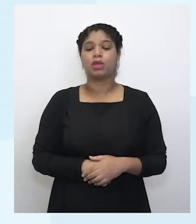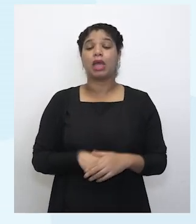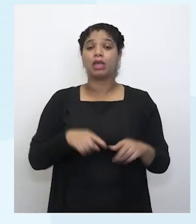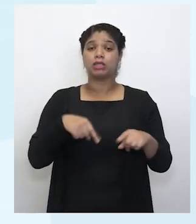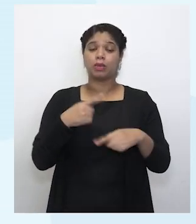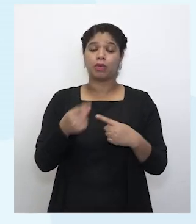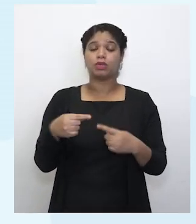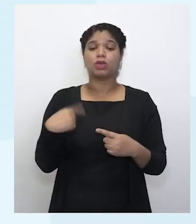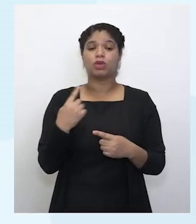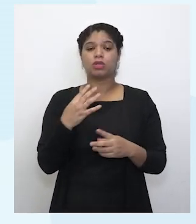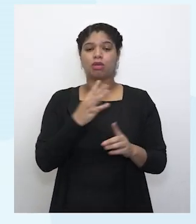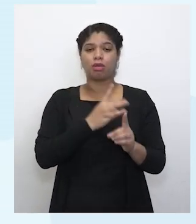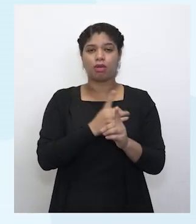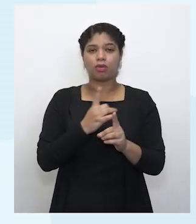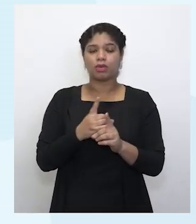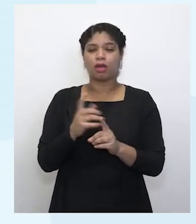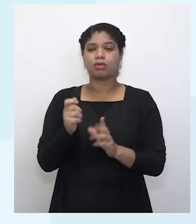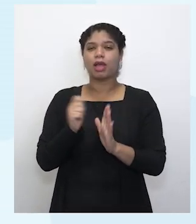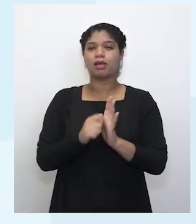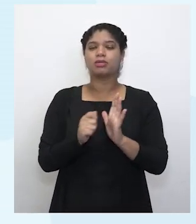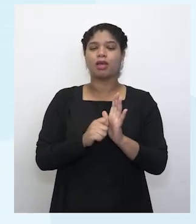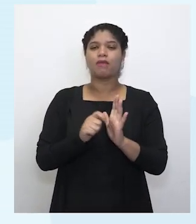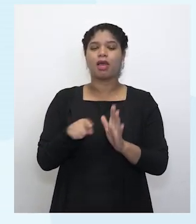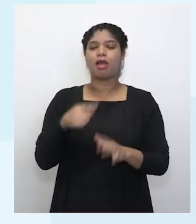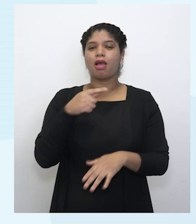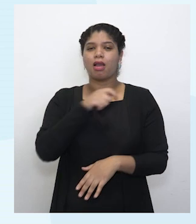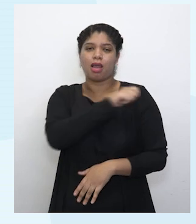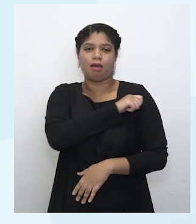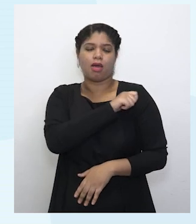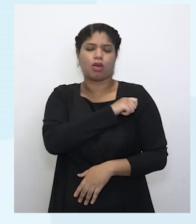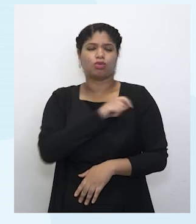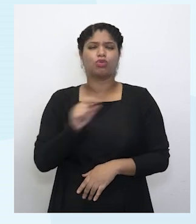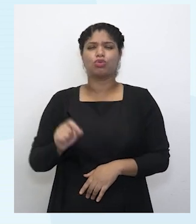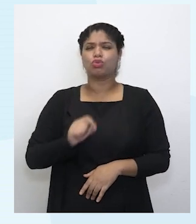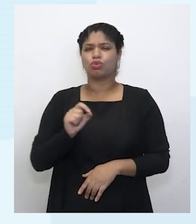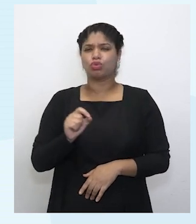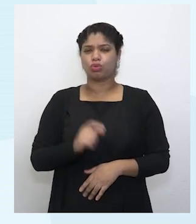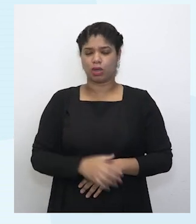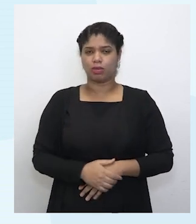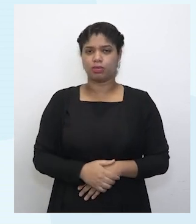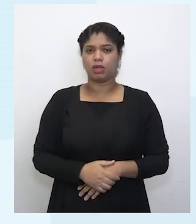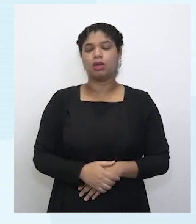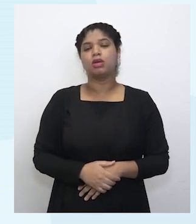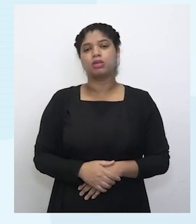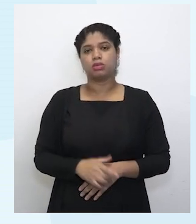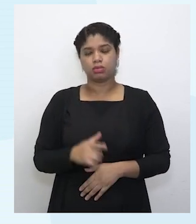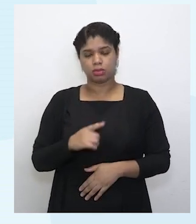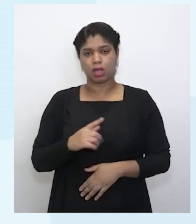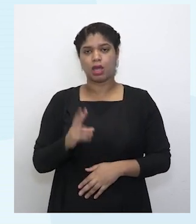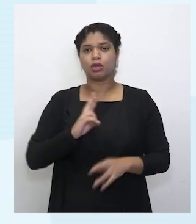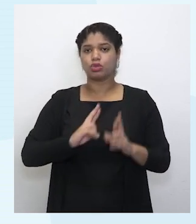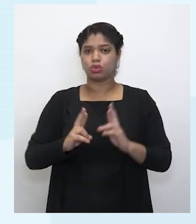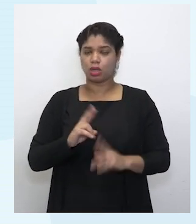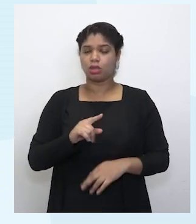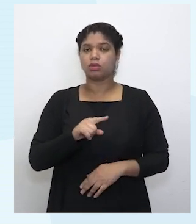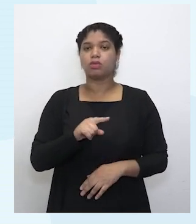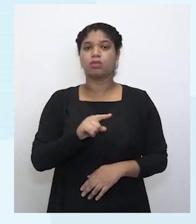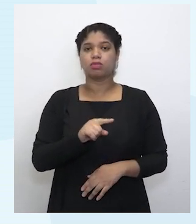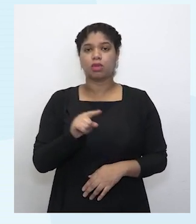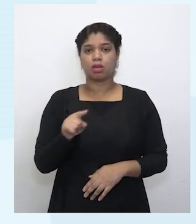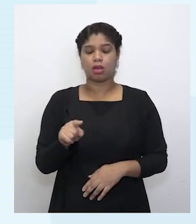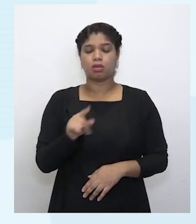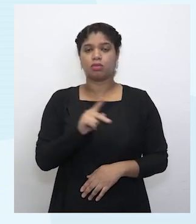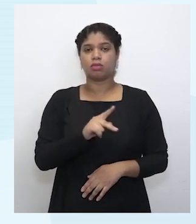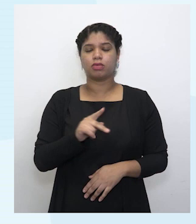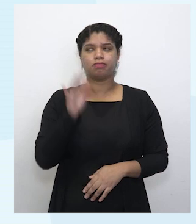a gente identificar a hipótese de escrita que a criança se encontra. A partir desses resultados, o professor deverá refletir